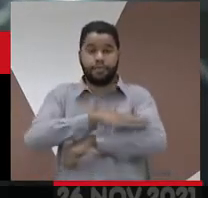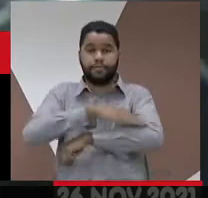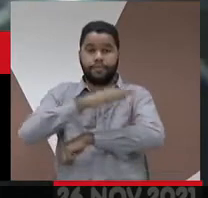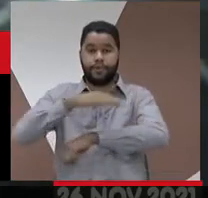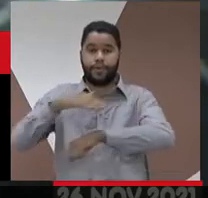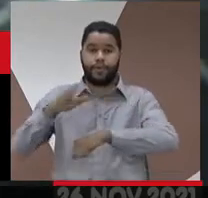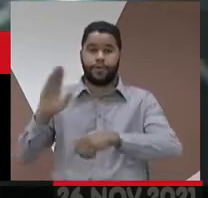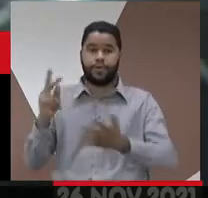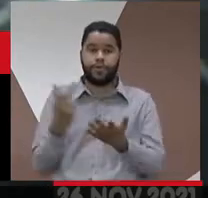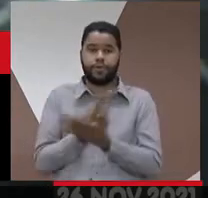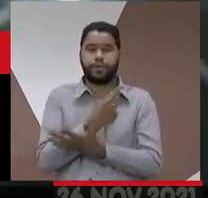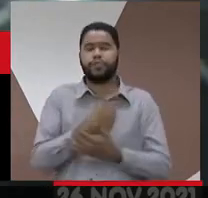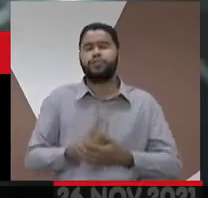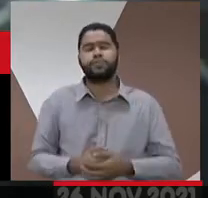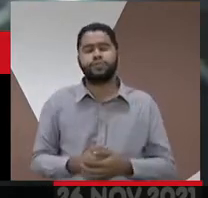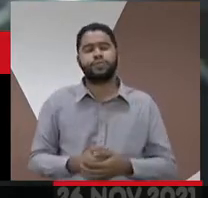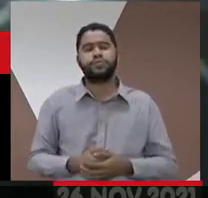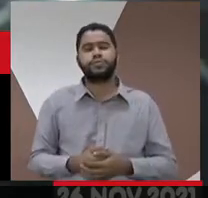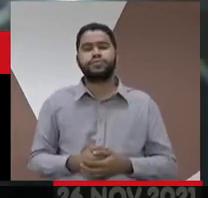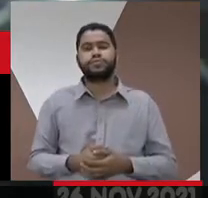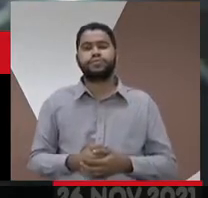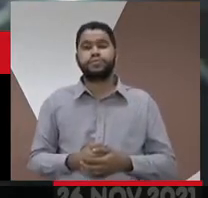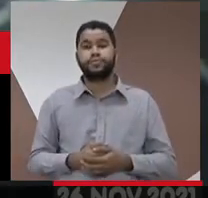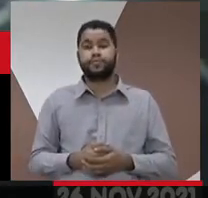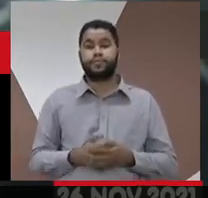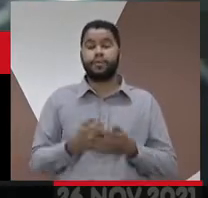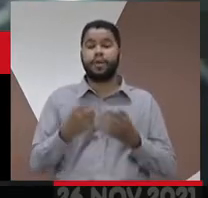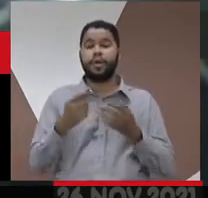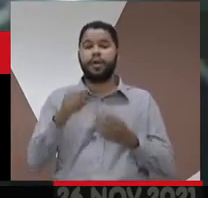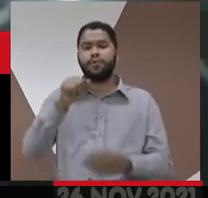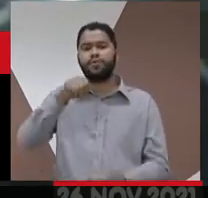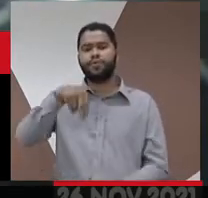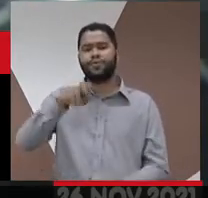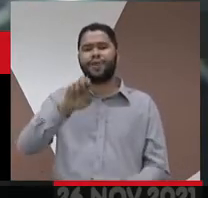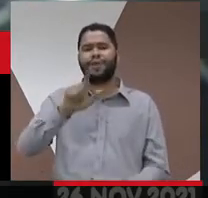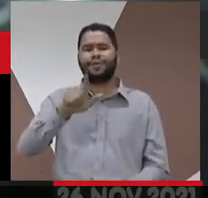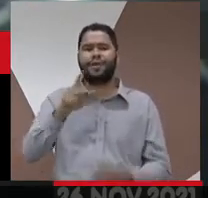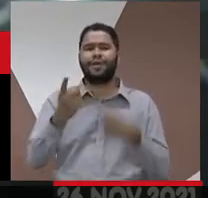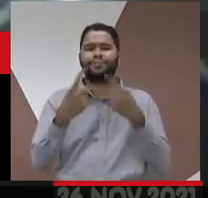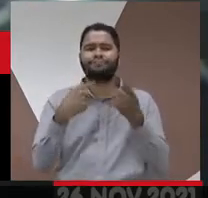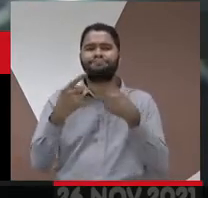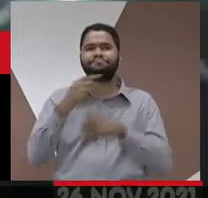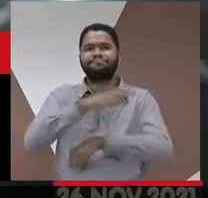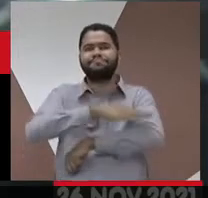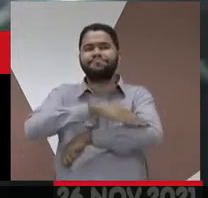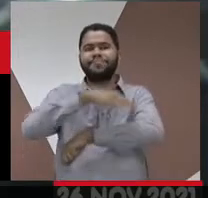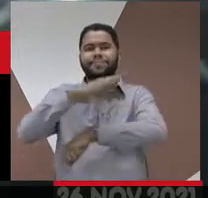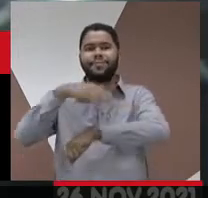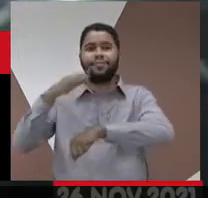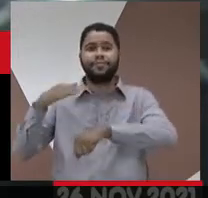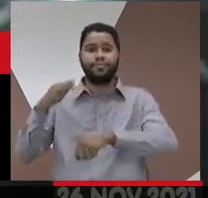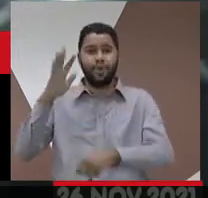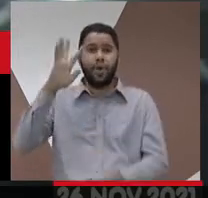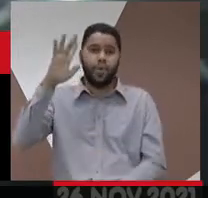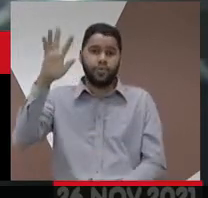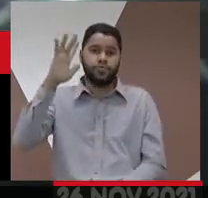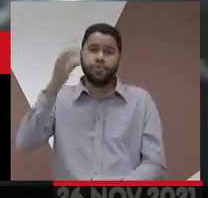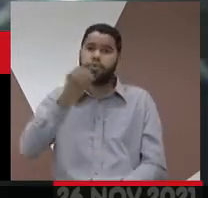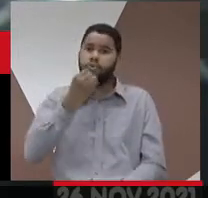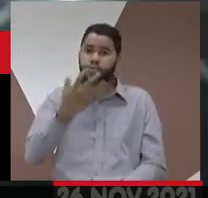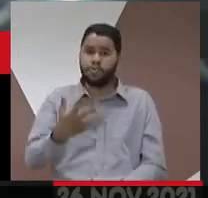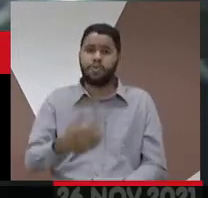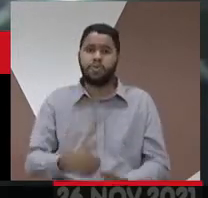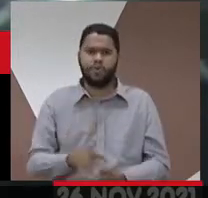Eu queria dizer o seguinte, o Rodoanel, para Brumadinho, vai ser um sonho realizado, não só